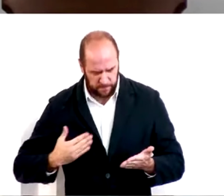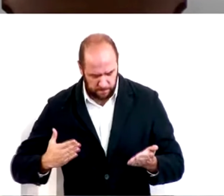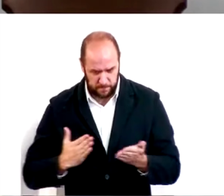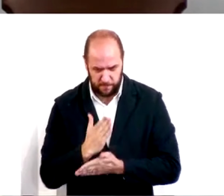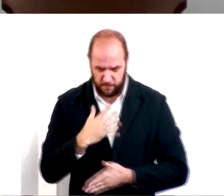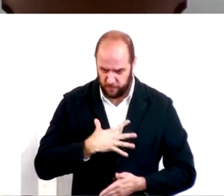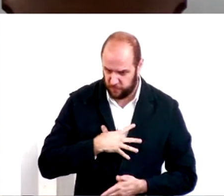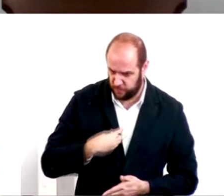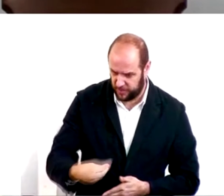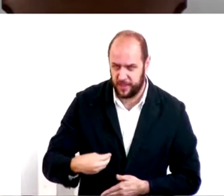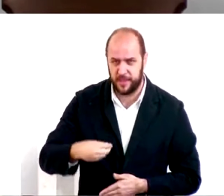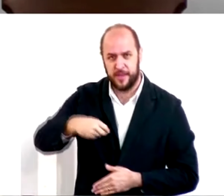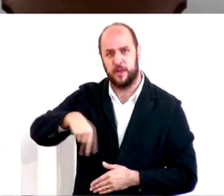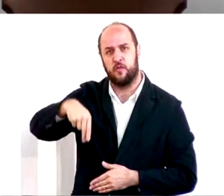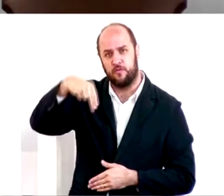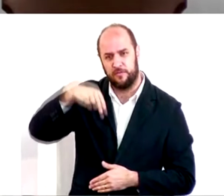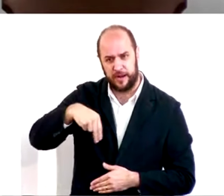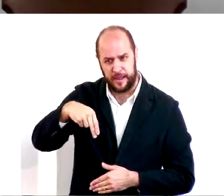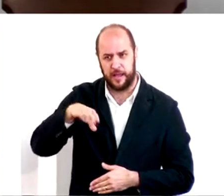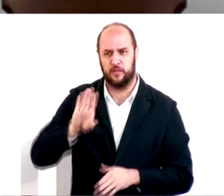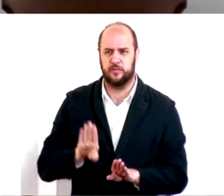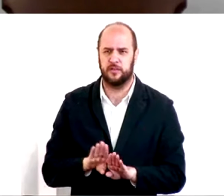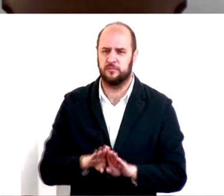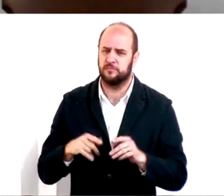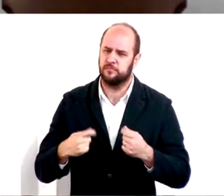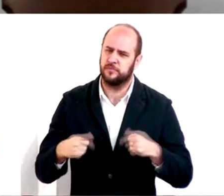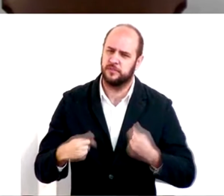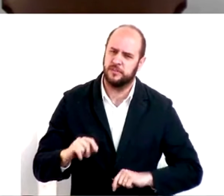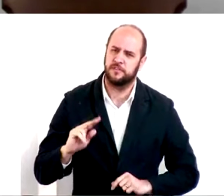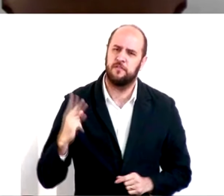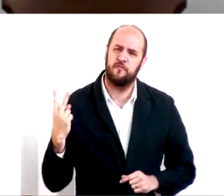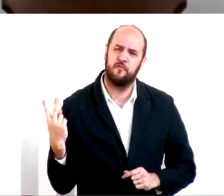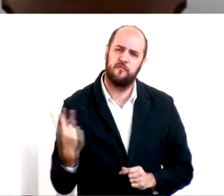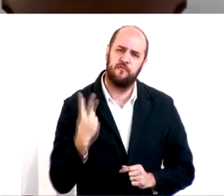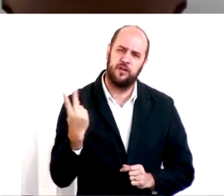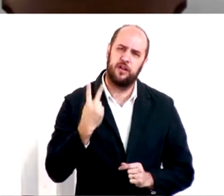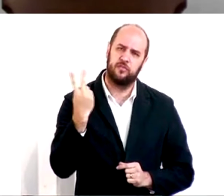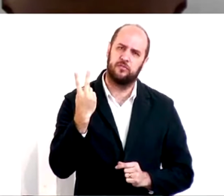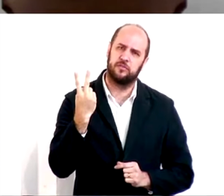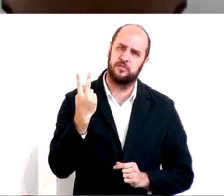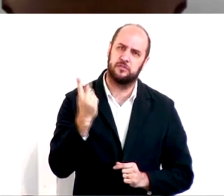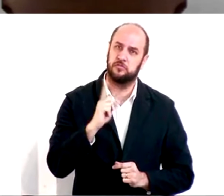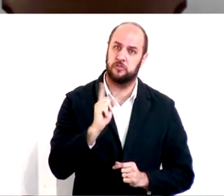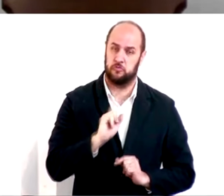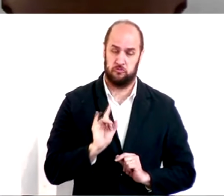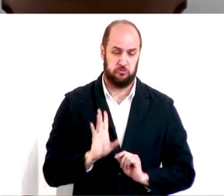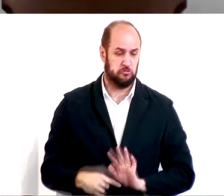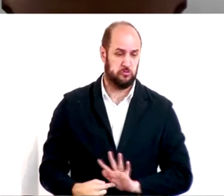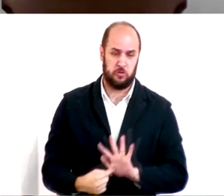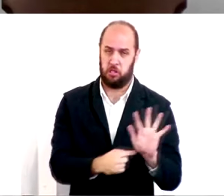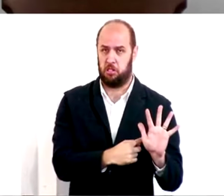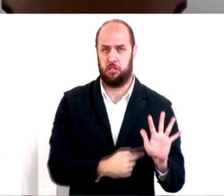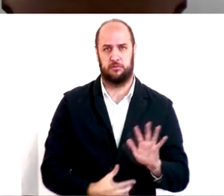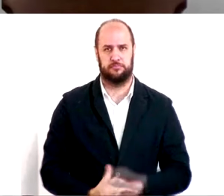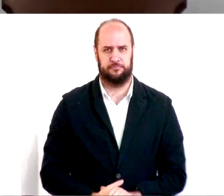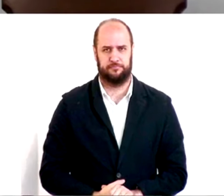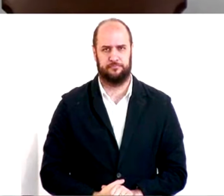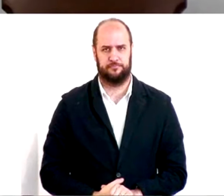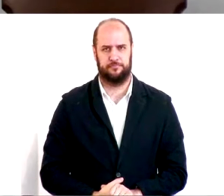aos nossos netos, deve ser um cristianismo de valores e não de aparências.